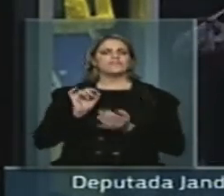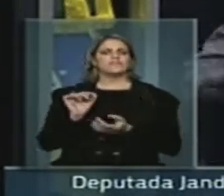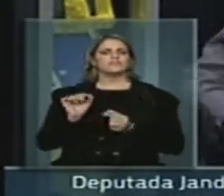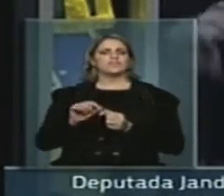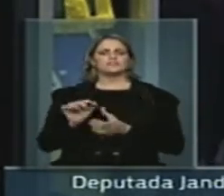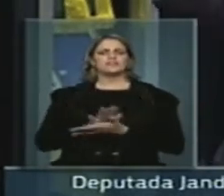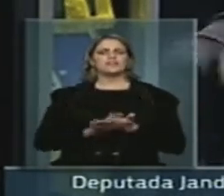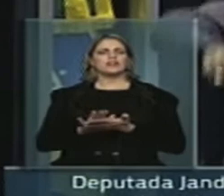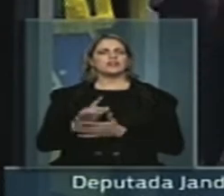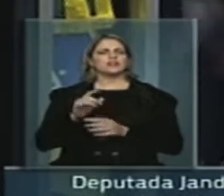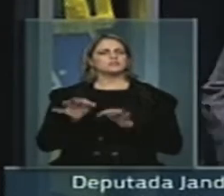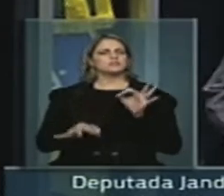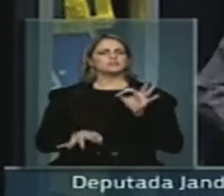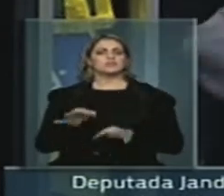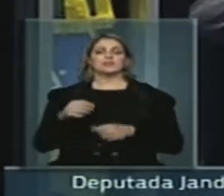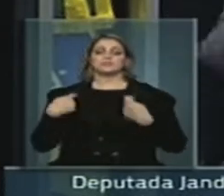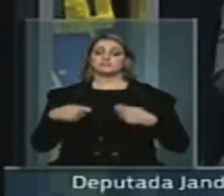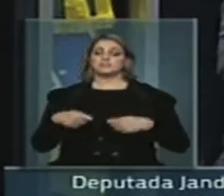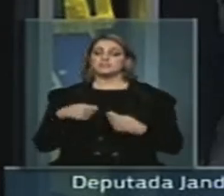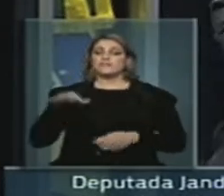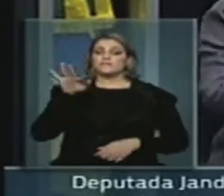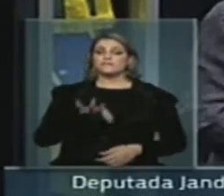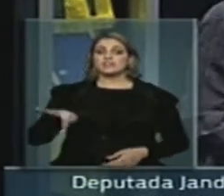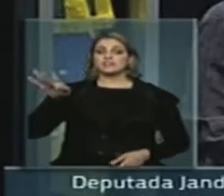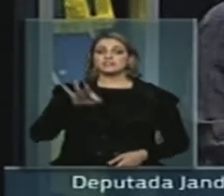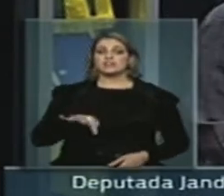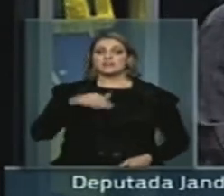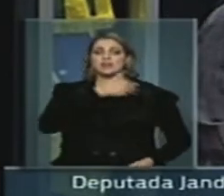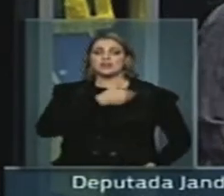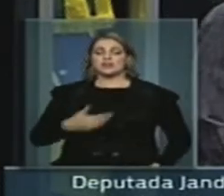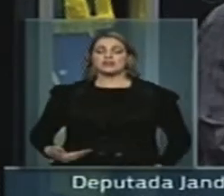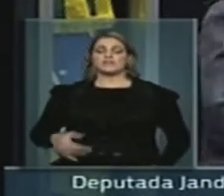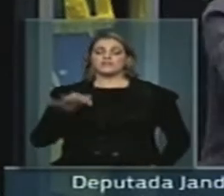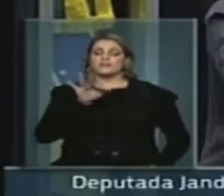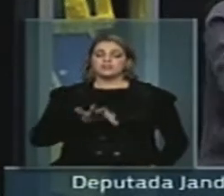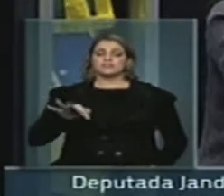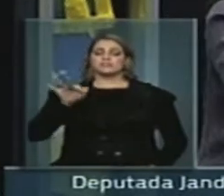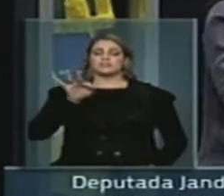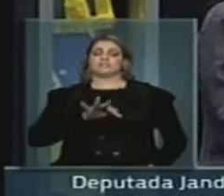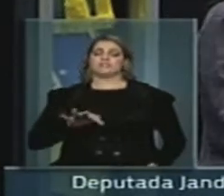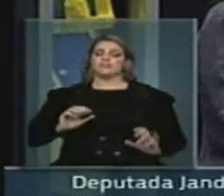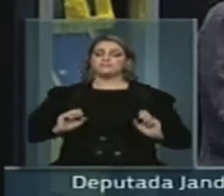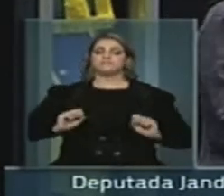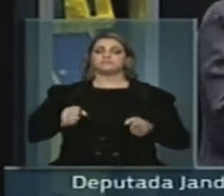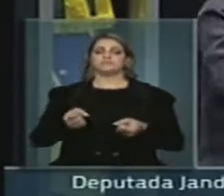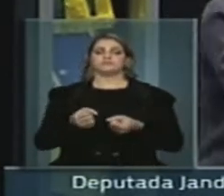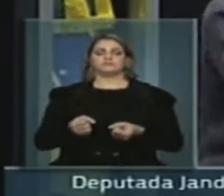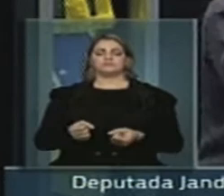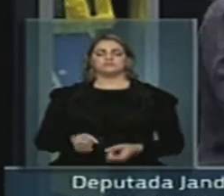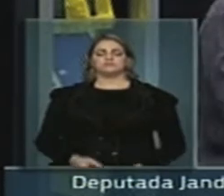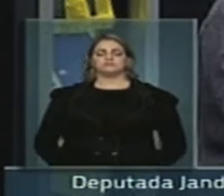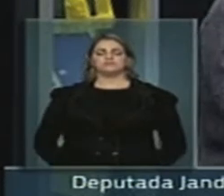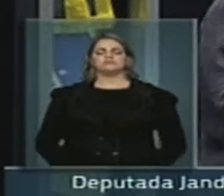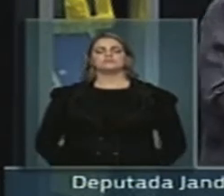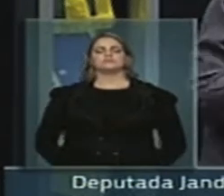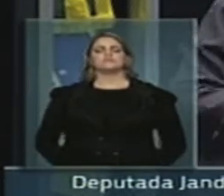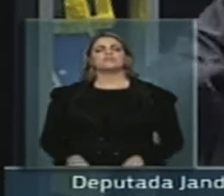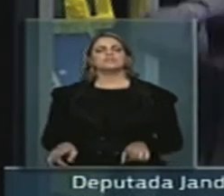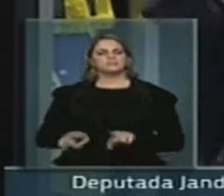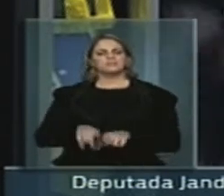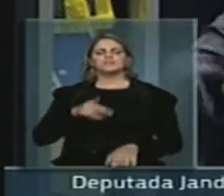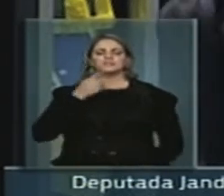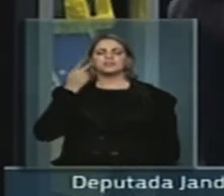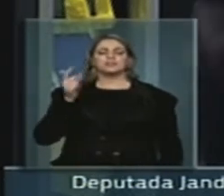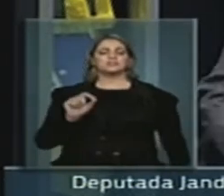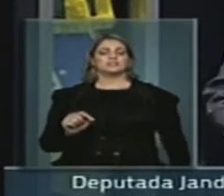Então é necessário que a União assuma a criminalização e o processo, senão continuaremos tendo punição. E por fim, precisamos